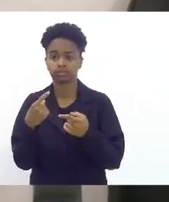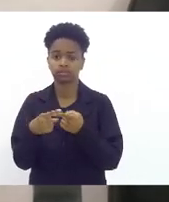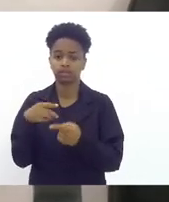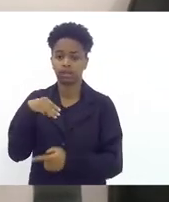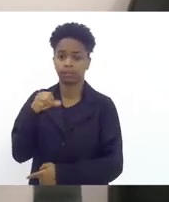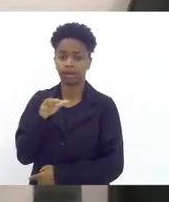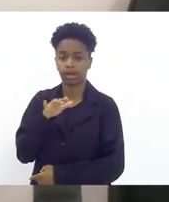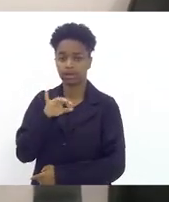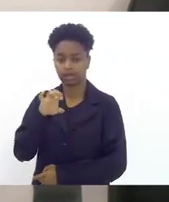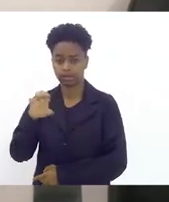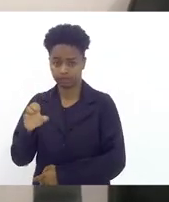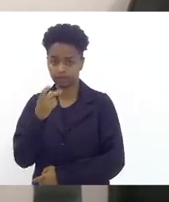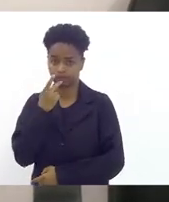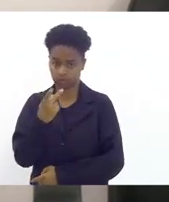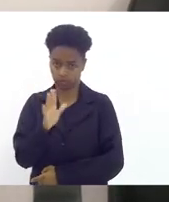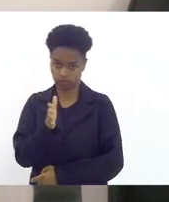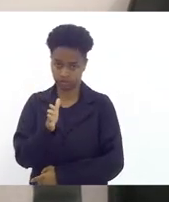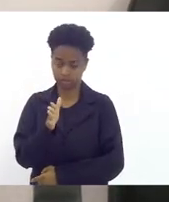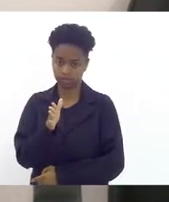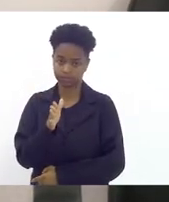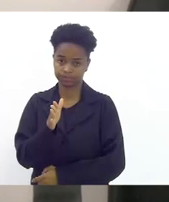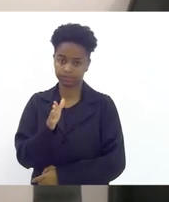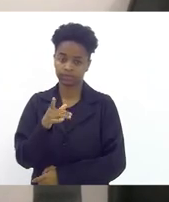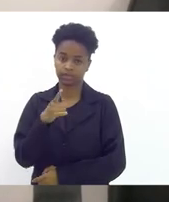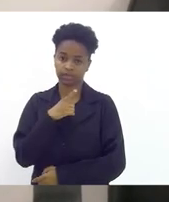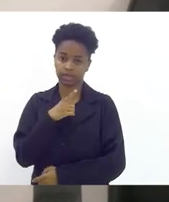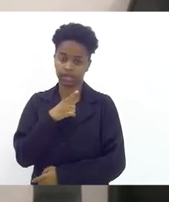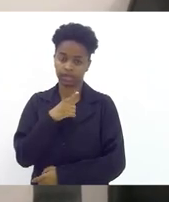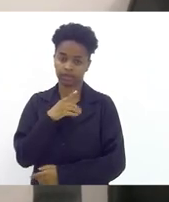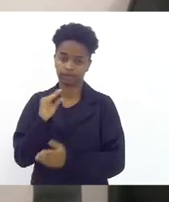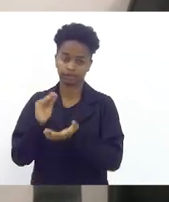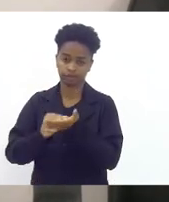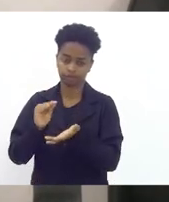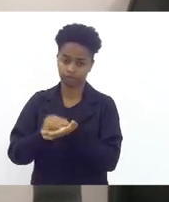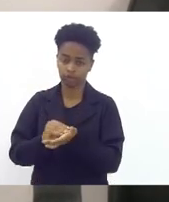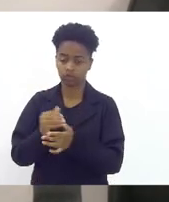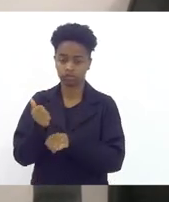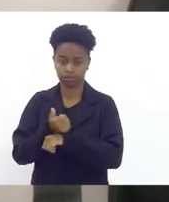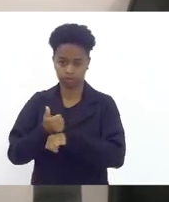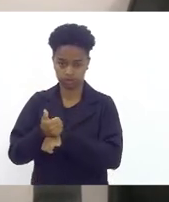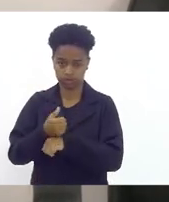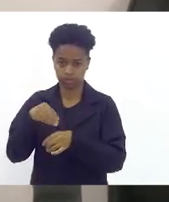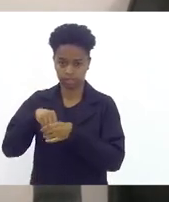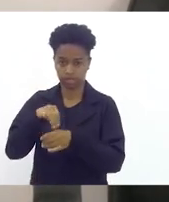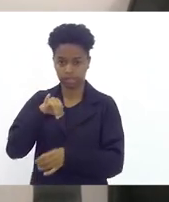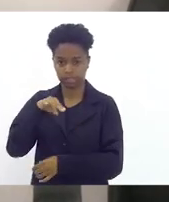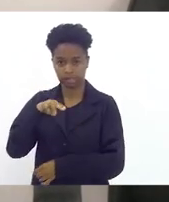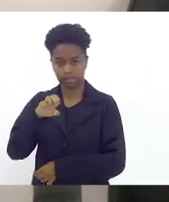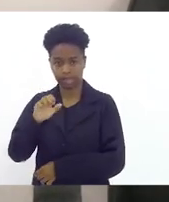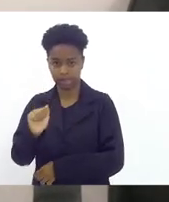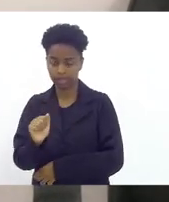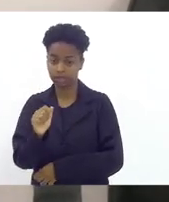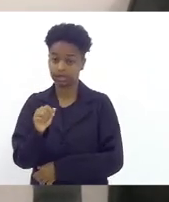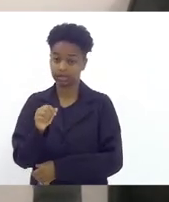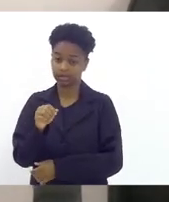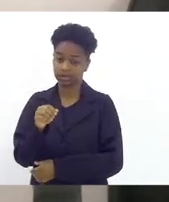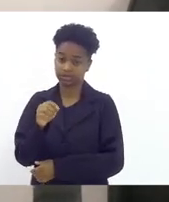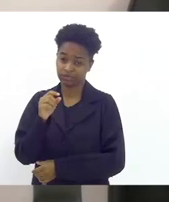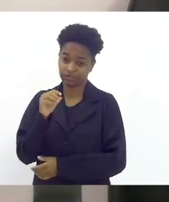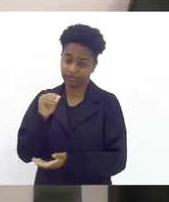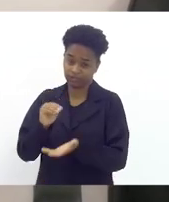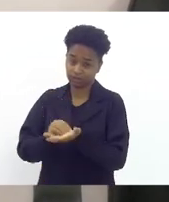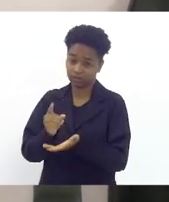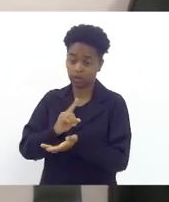Marie comentou é que tem um déficit de servidor no ideia na verdade deve-se não mas uma necessidade